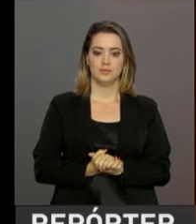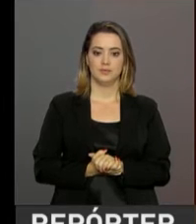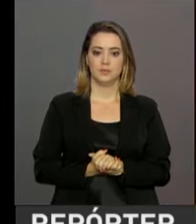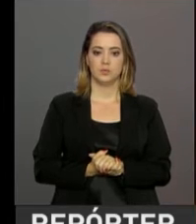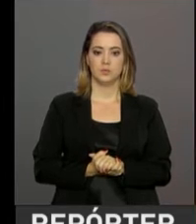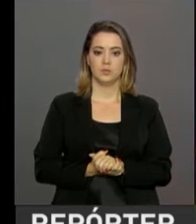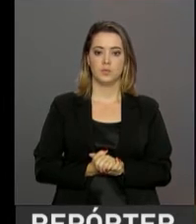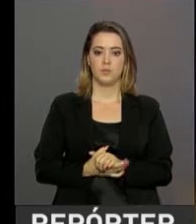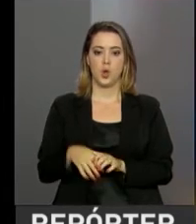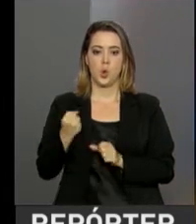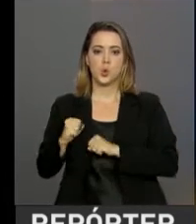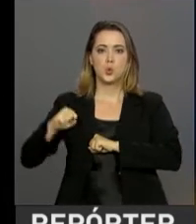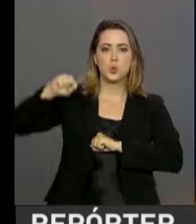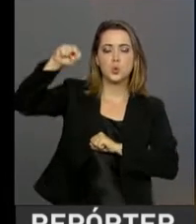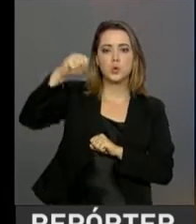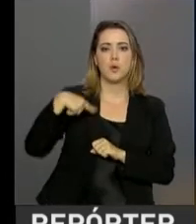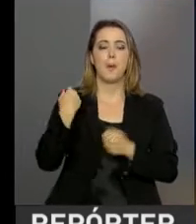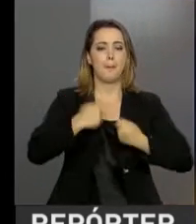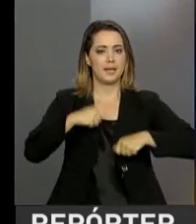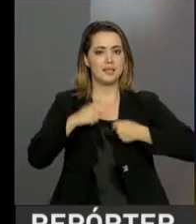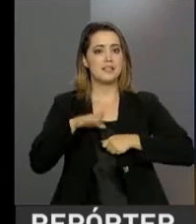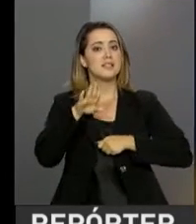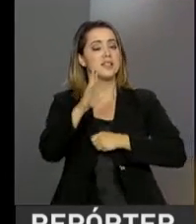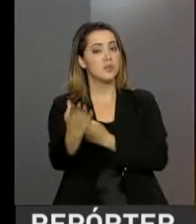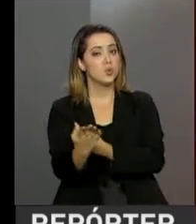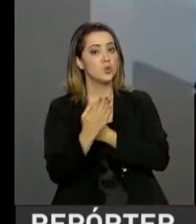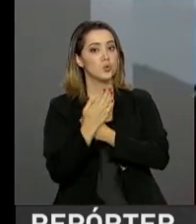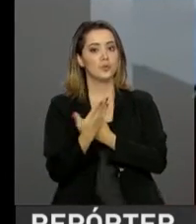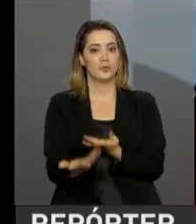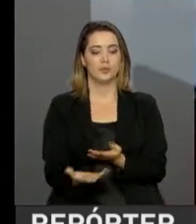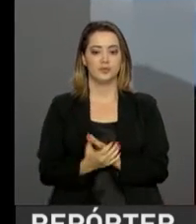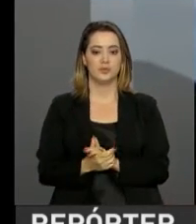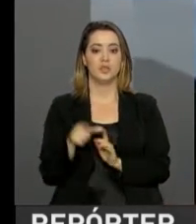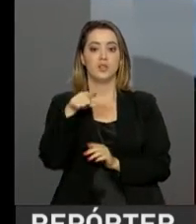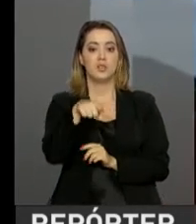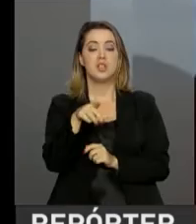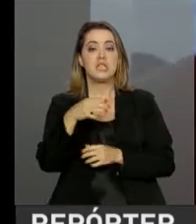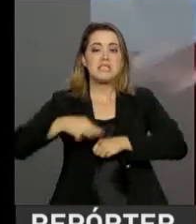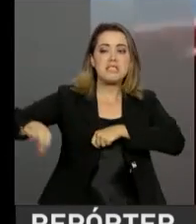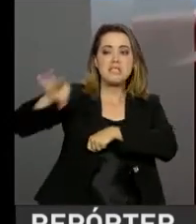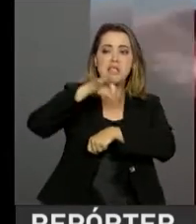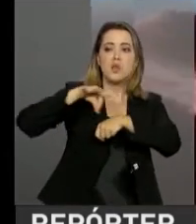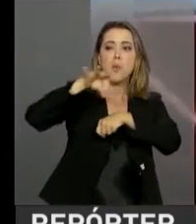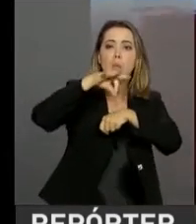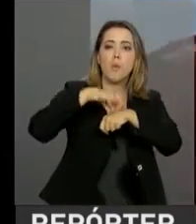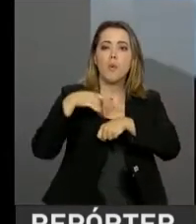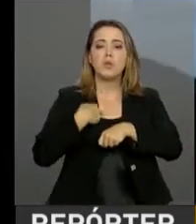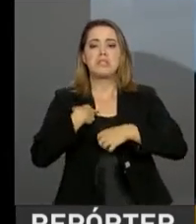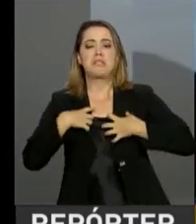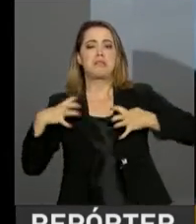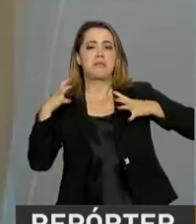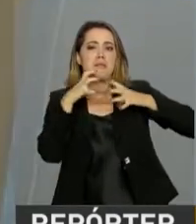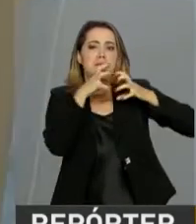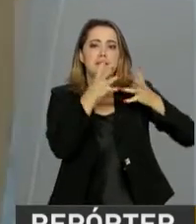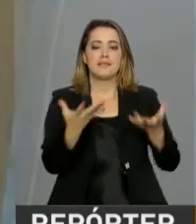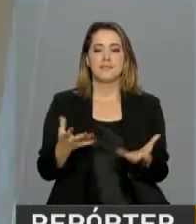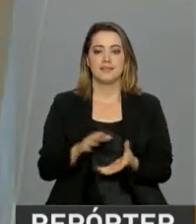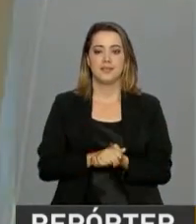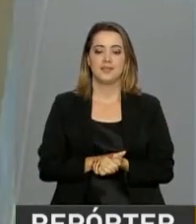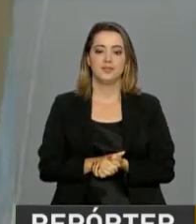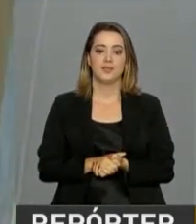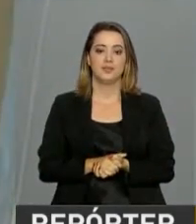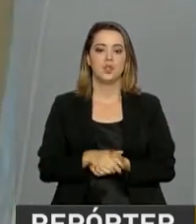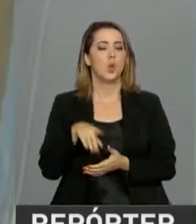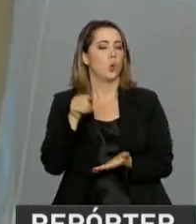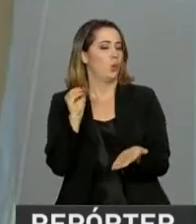Super Kids, precisamos de sua ajuda. Esses mosquitos estão nos infernizando.